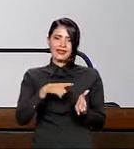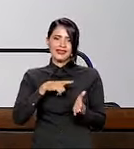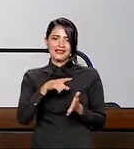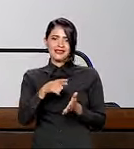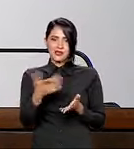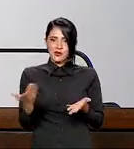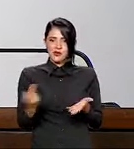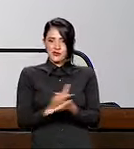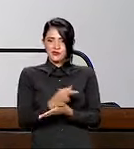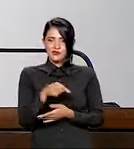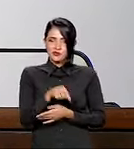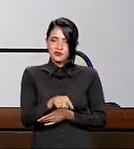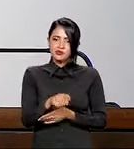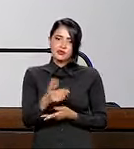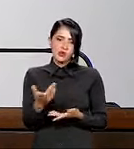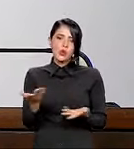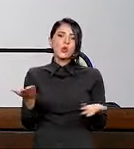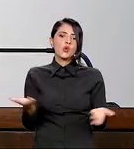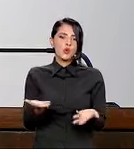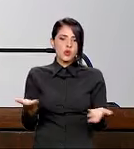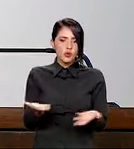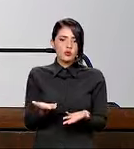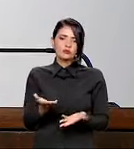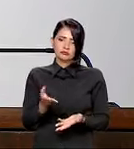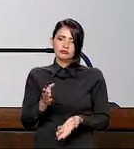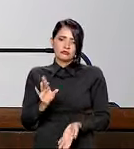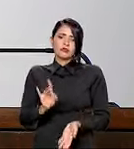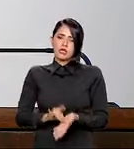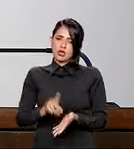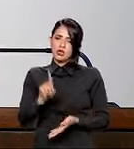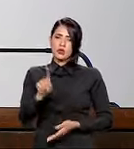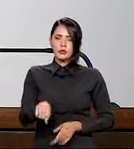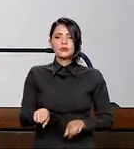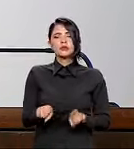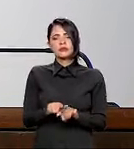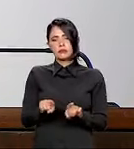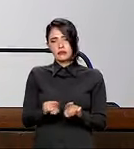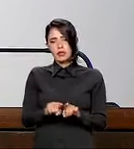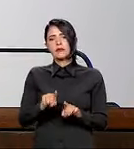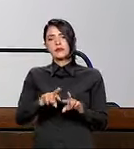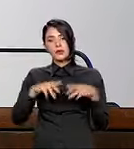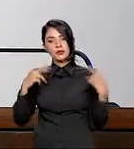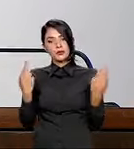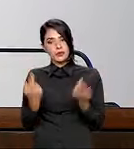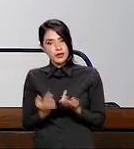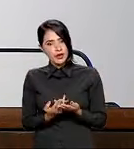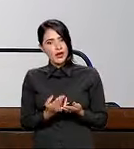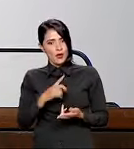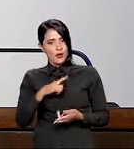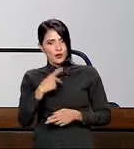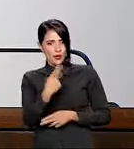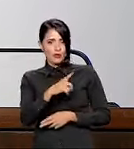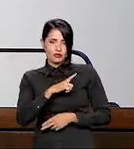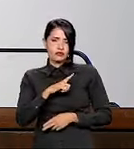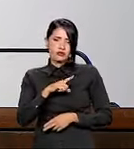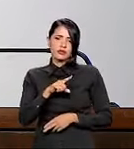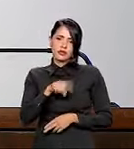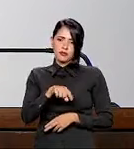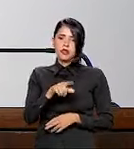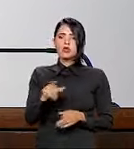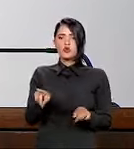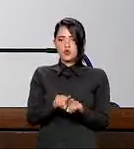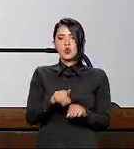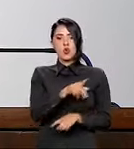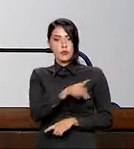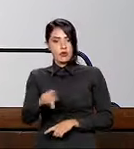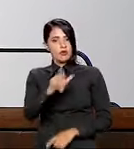esta moldura do que aconteceu hoje. Evidentemente, além da reunião em si específica, os chefes de